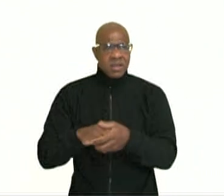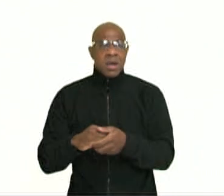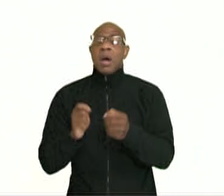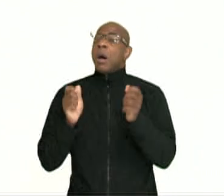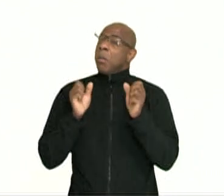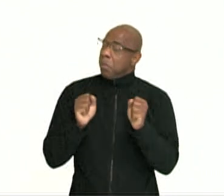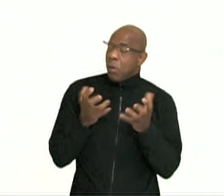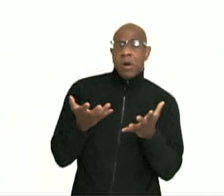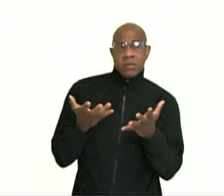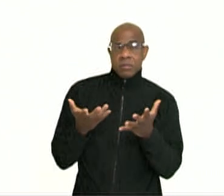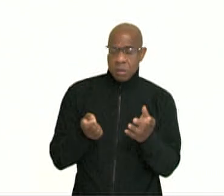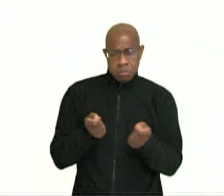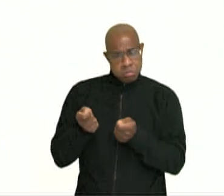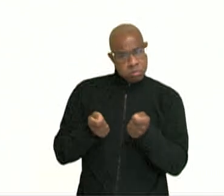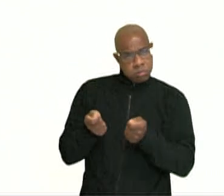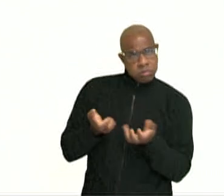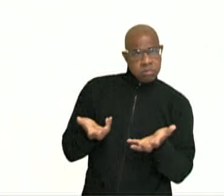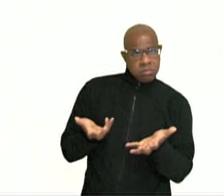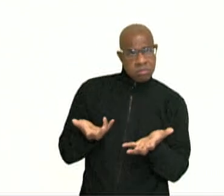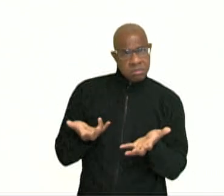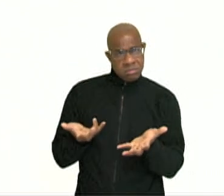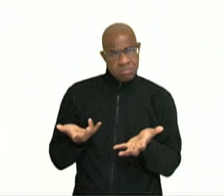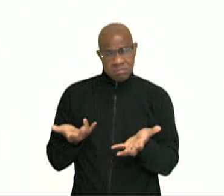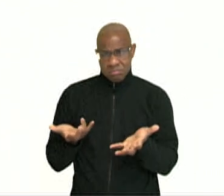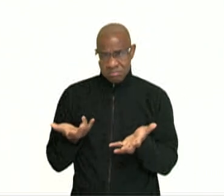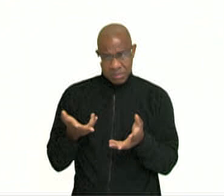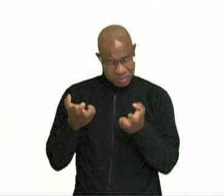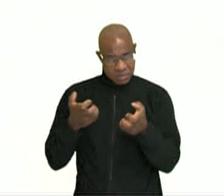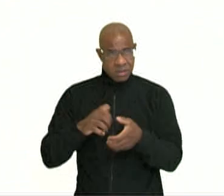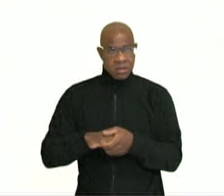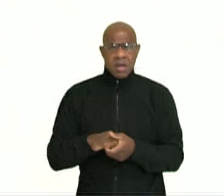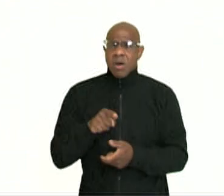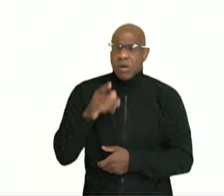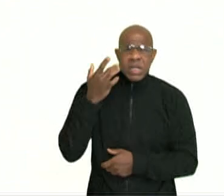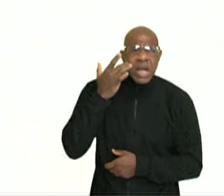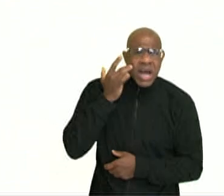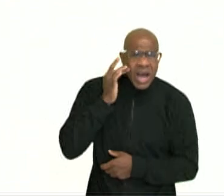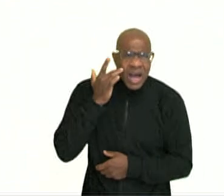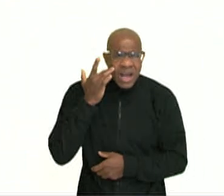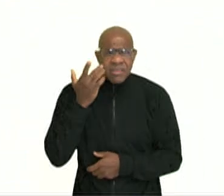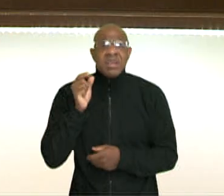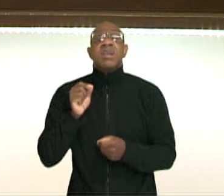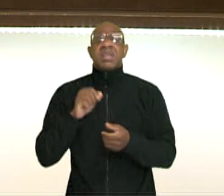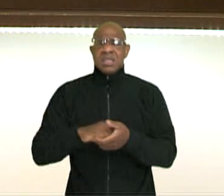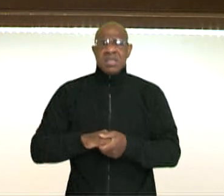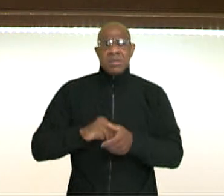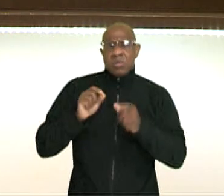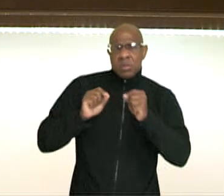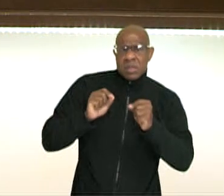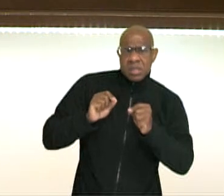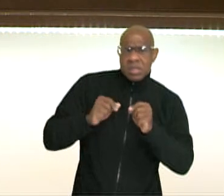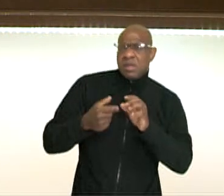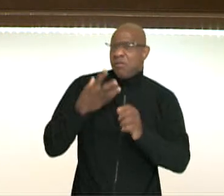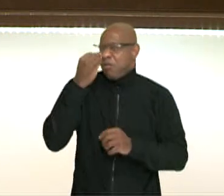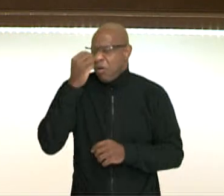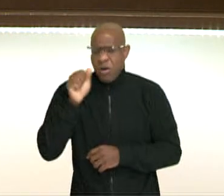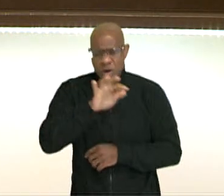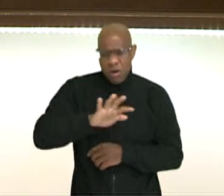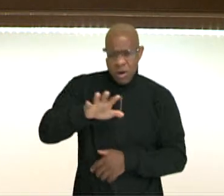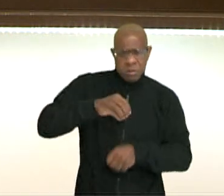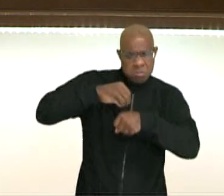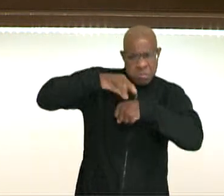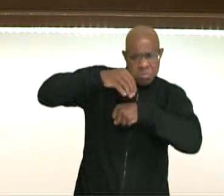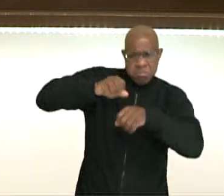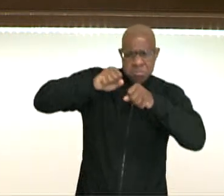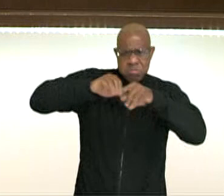pode ser assim incontrolável? Você já notou isso? Você acha que a exposição de fotos e